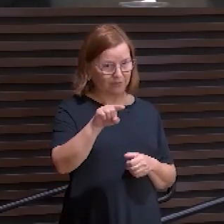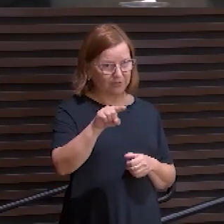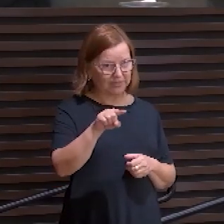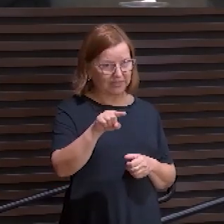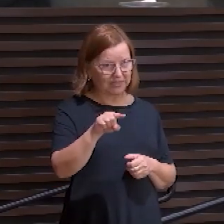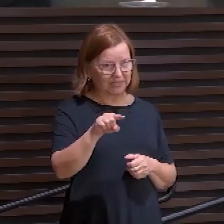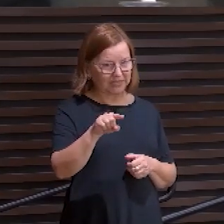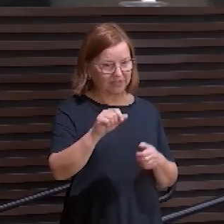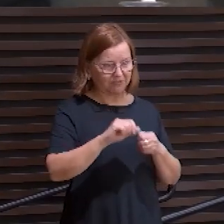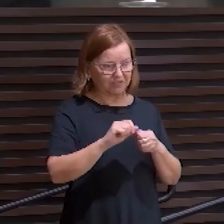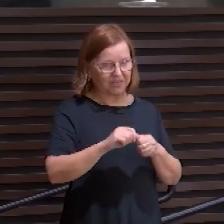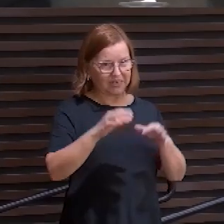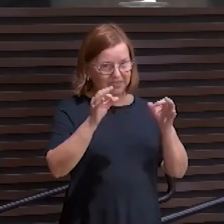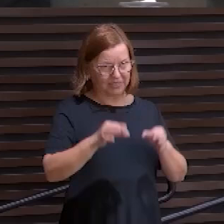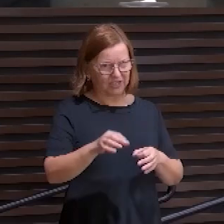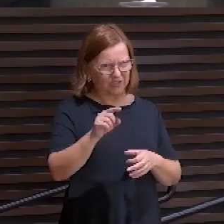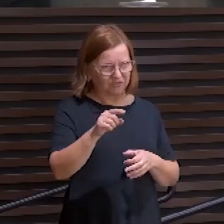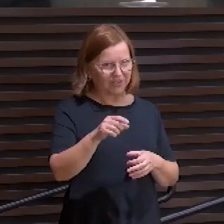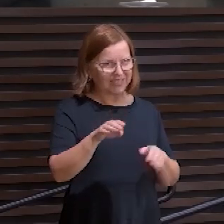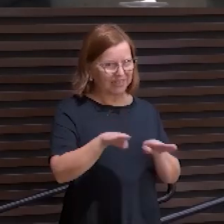ser aceito?